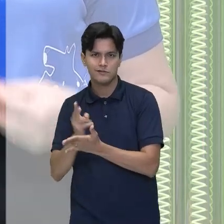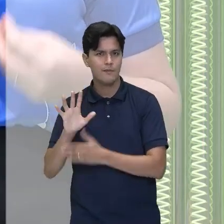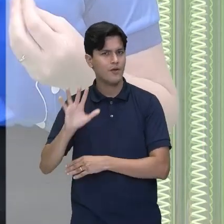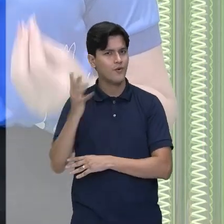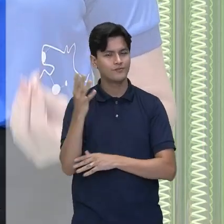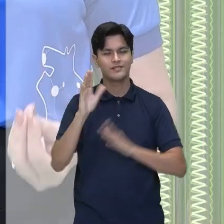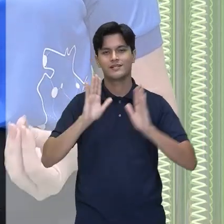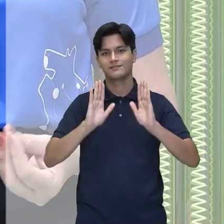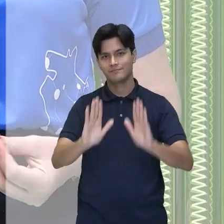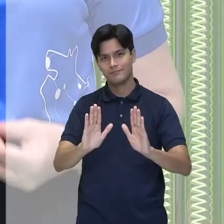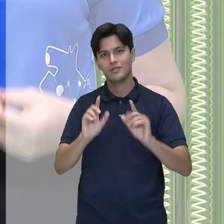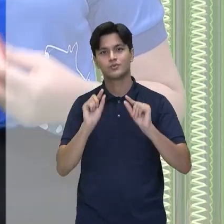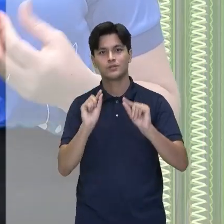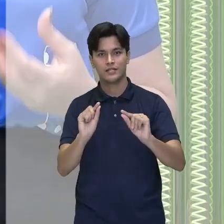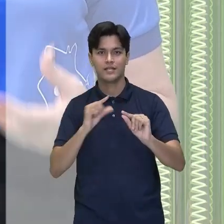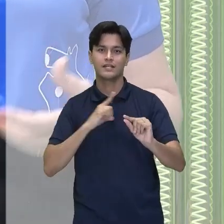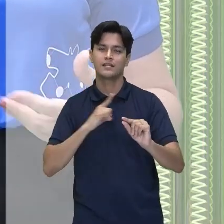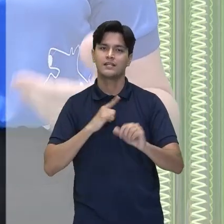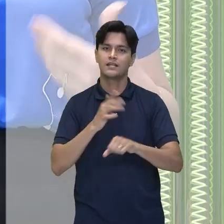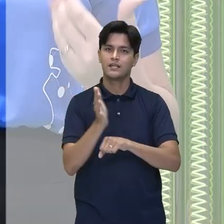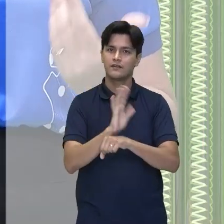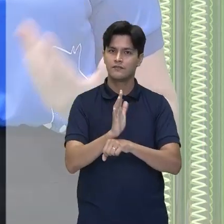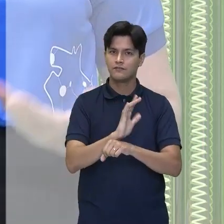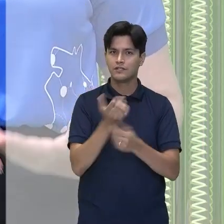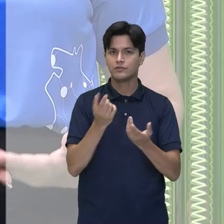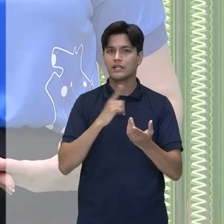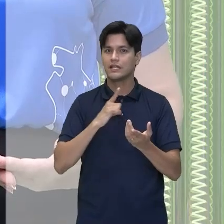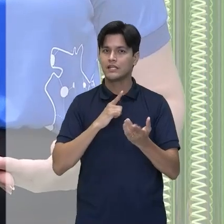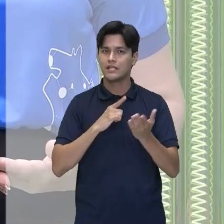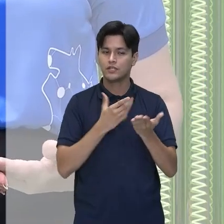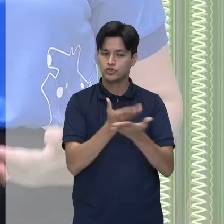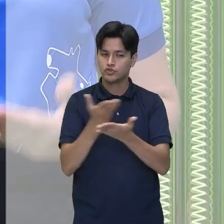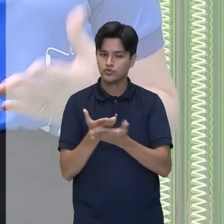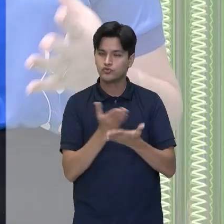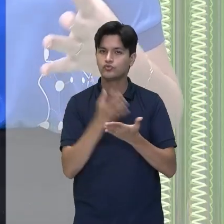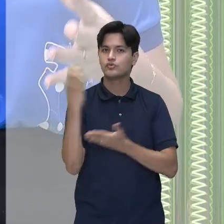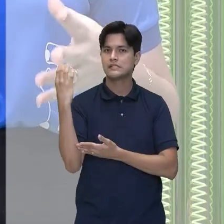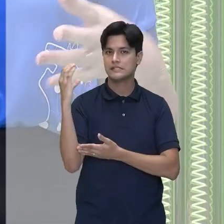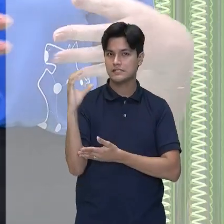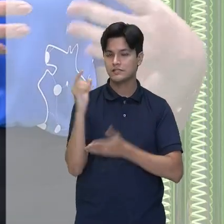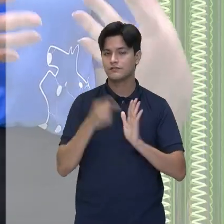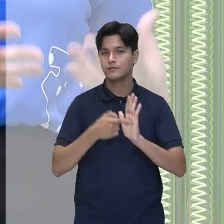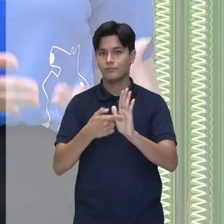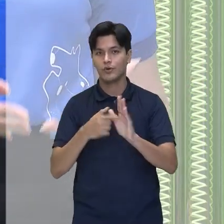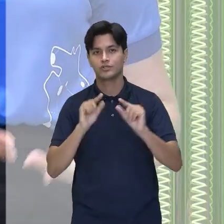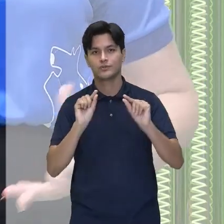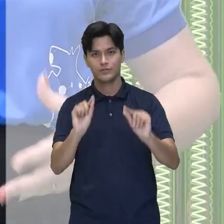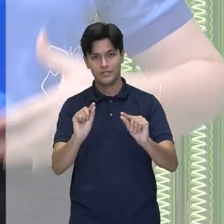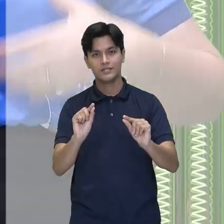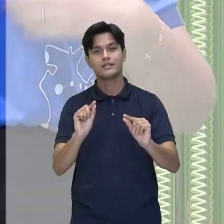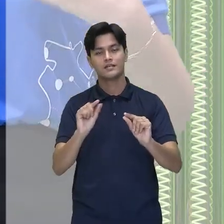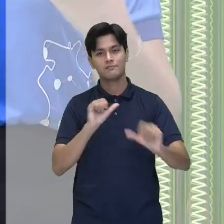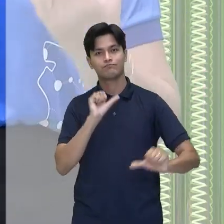nós temos visto, né, os estudos científicos apontam nos últimos anos que as mudanças climáticas, o